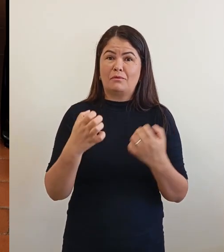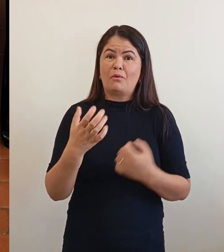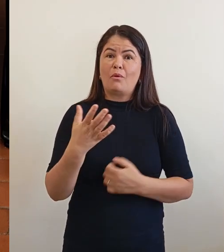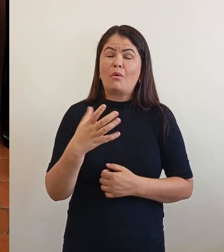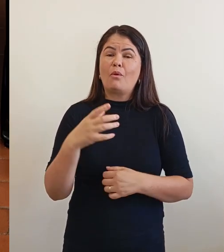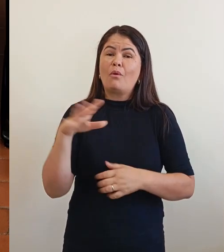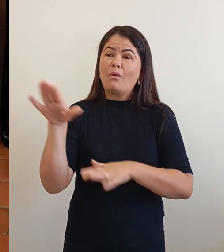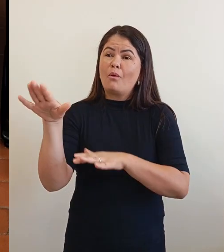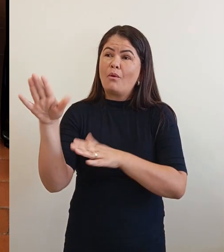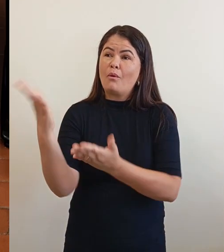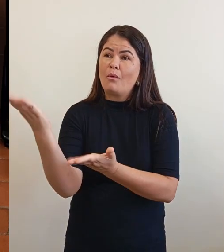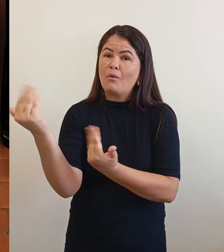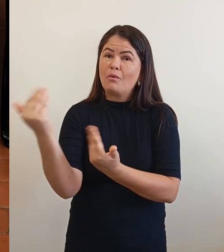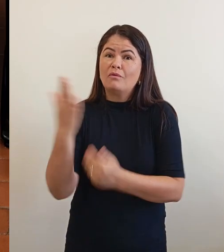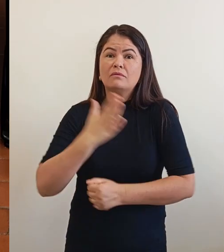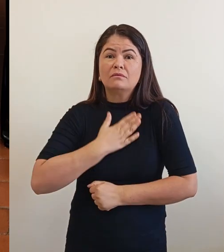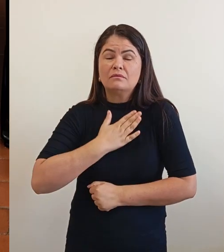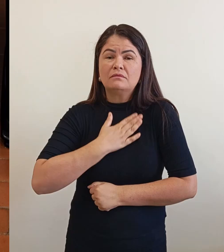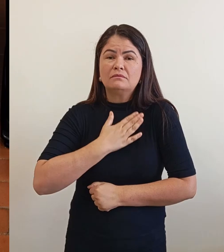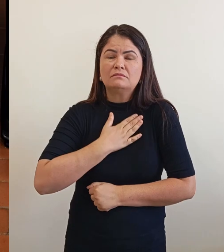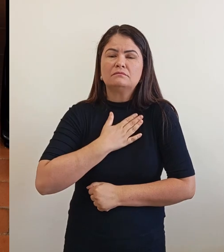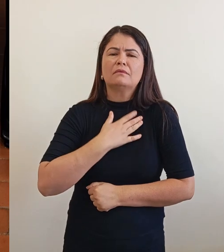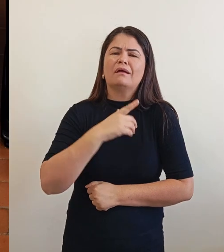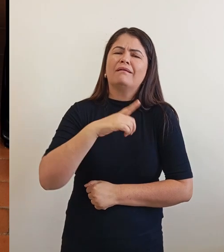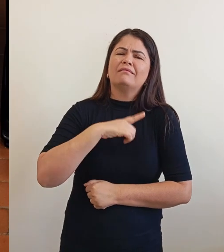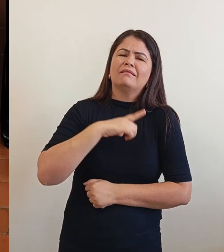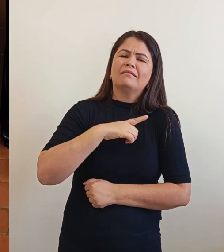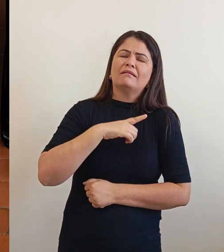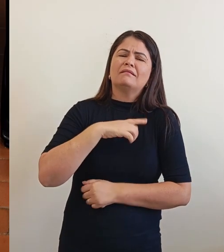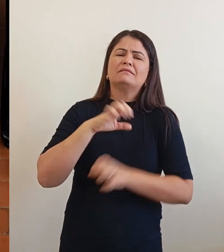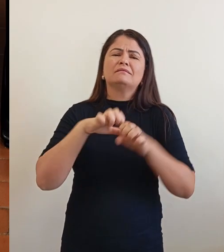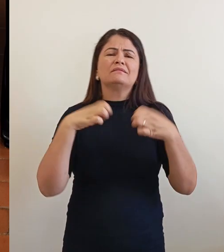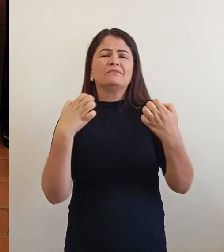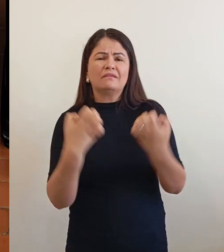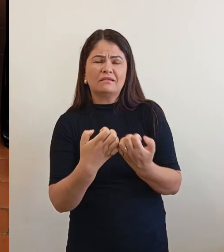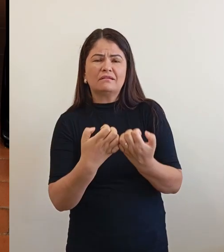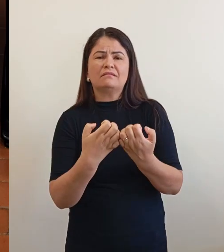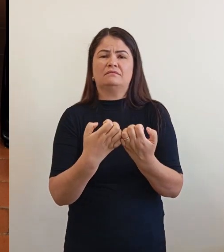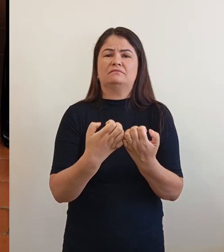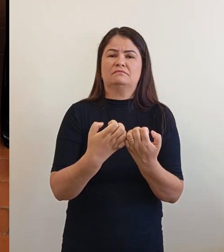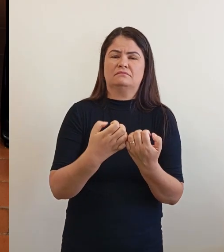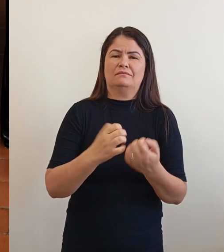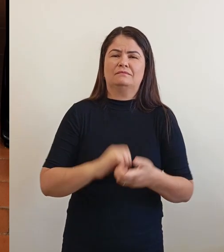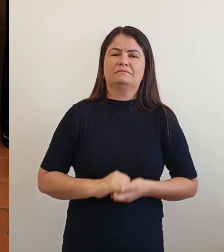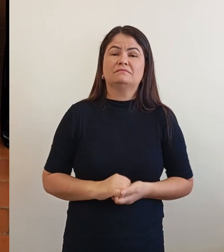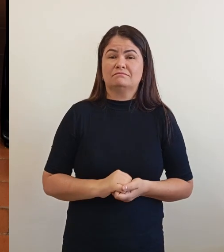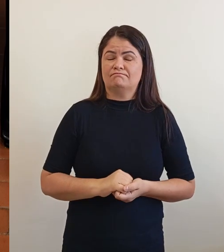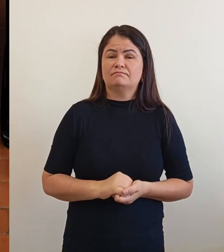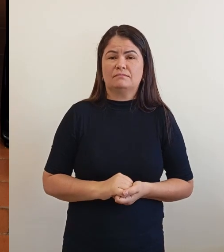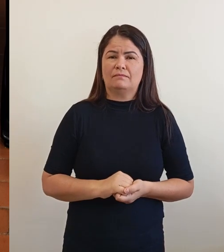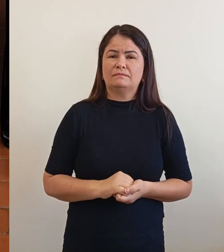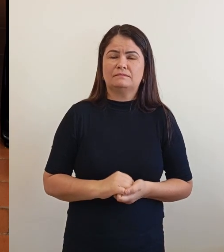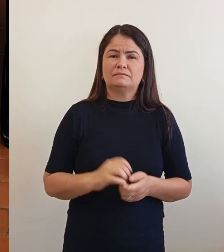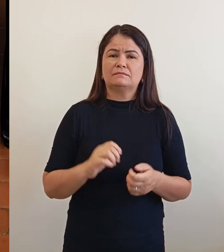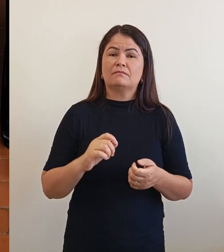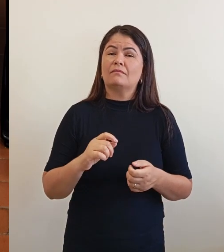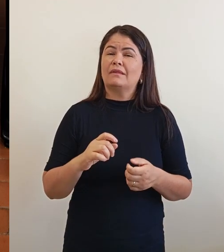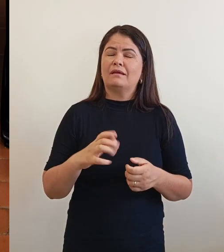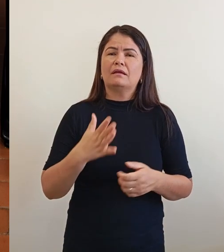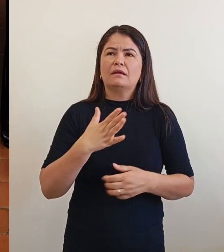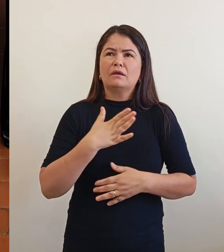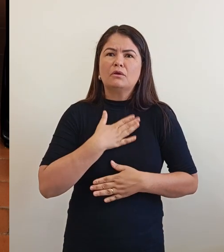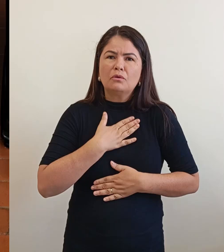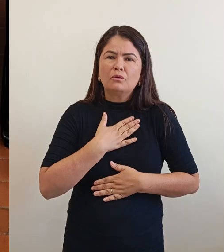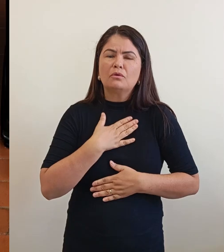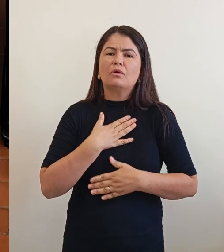gostam, né? Está tendo uns eventos aí, mas uns eventos que não é muito, que agrada